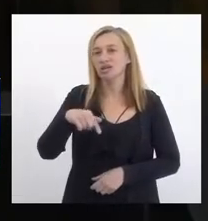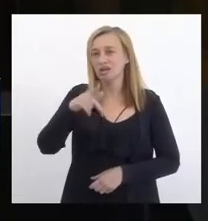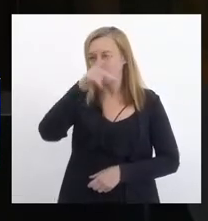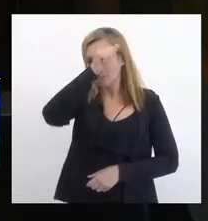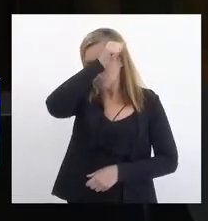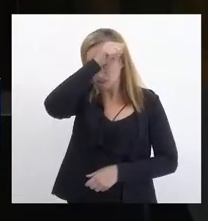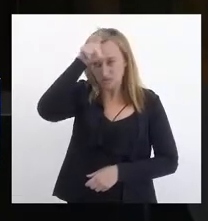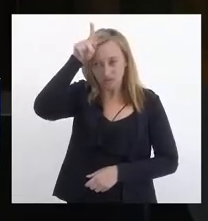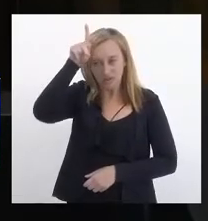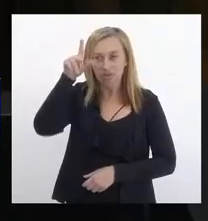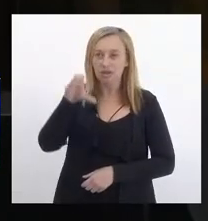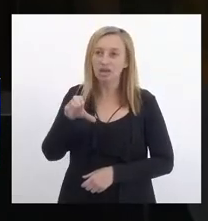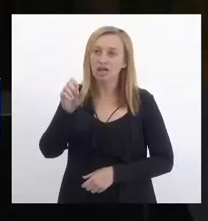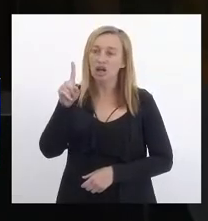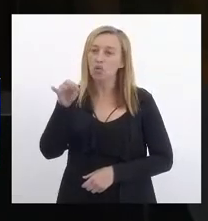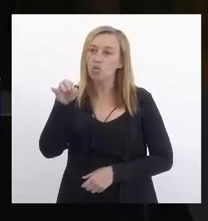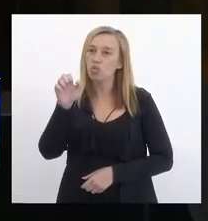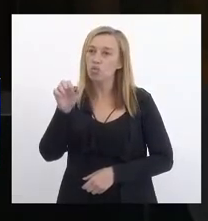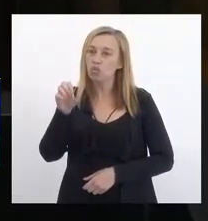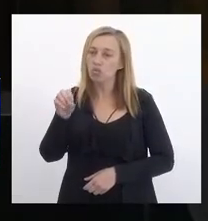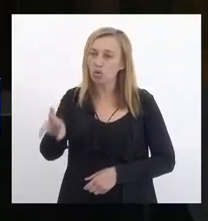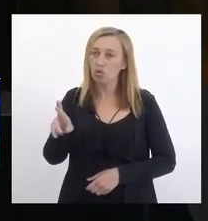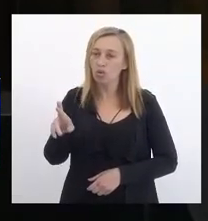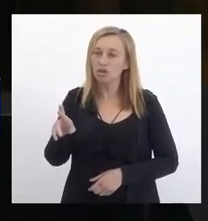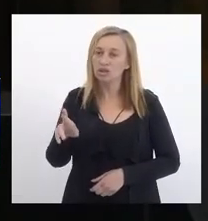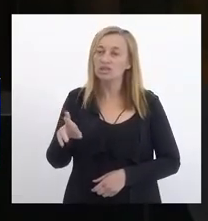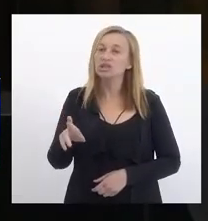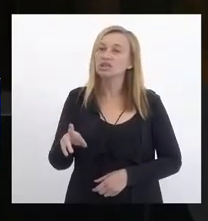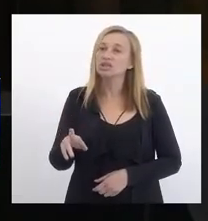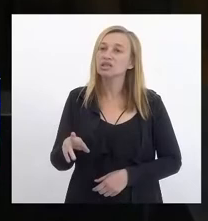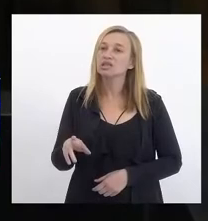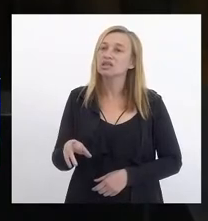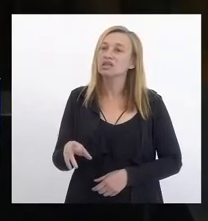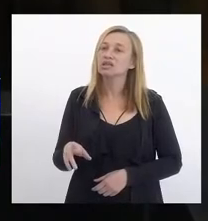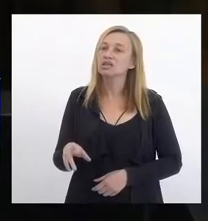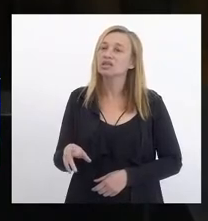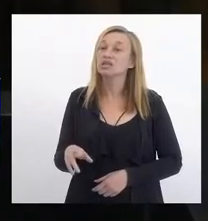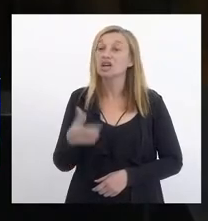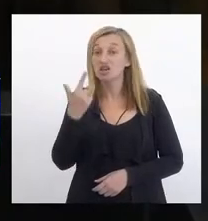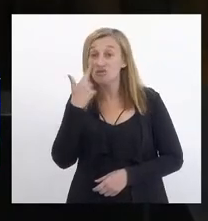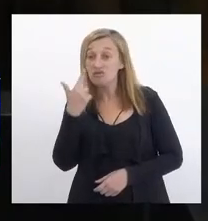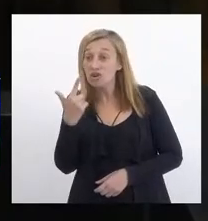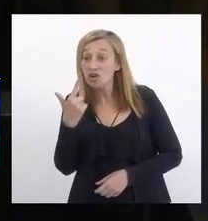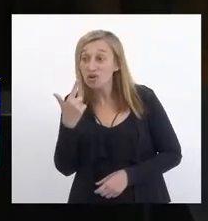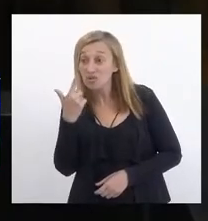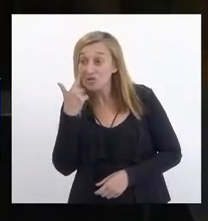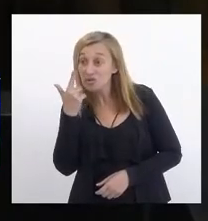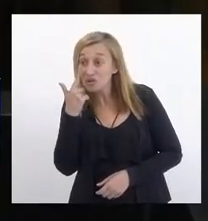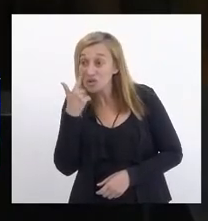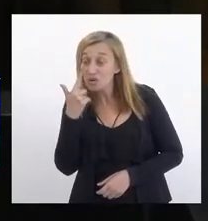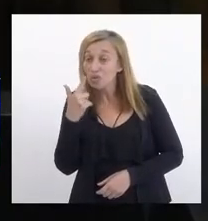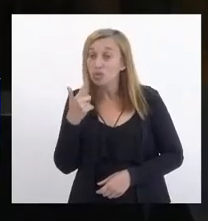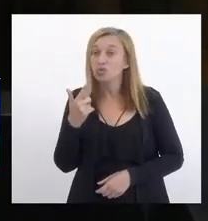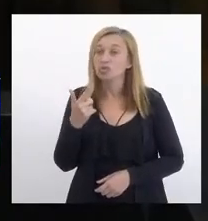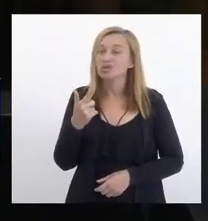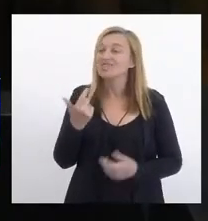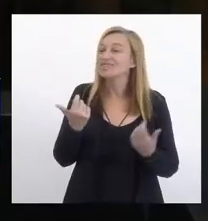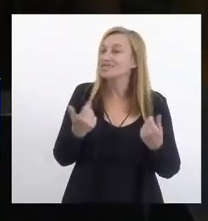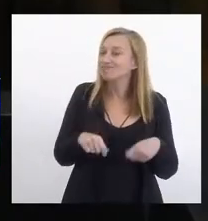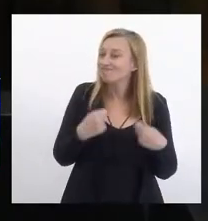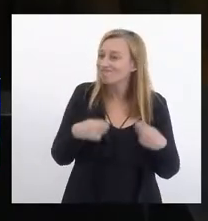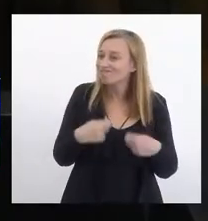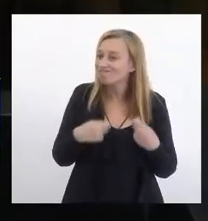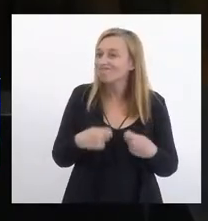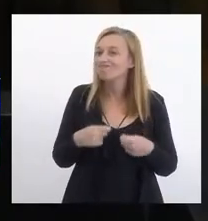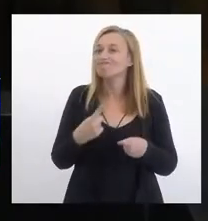Glauco. E nessas andanças ele pôde ver com seus próprios olhos as necessidades